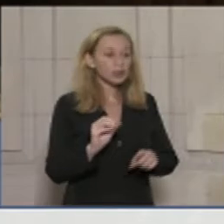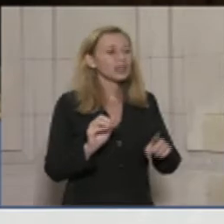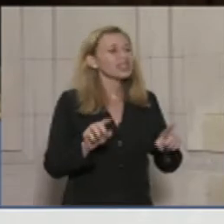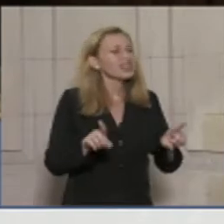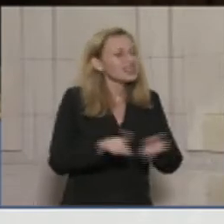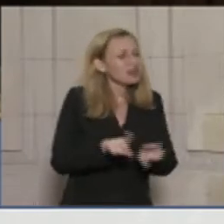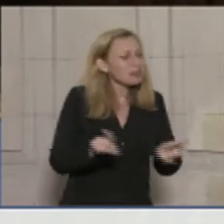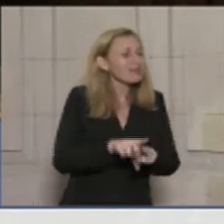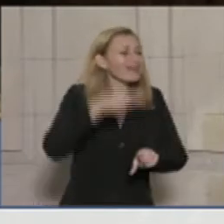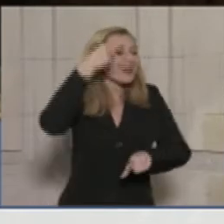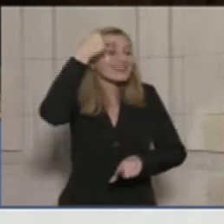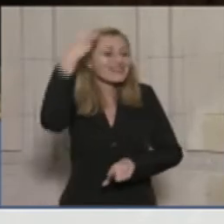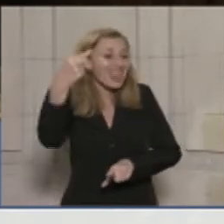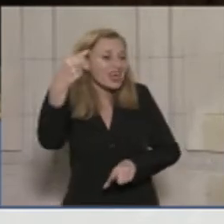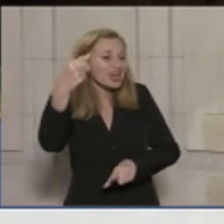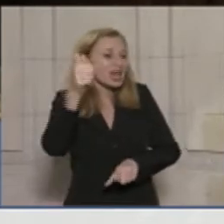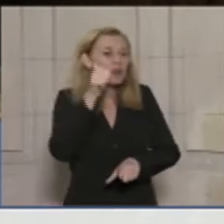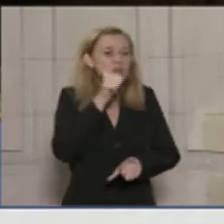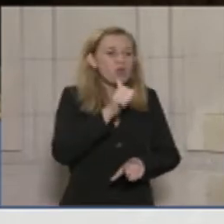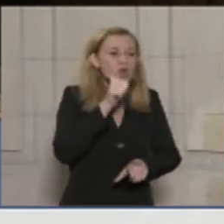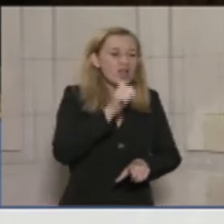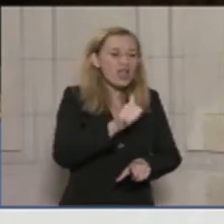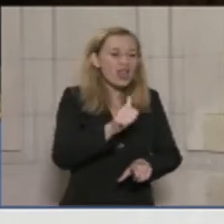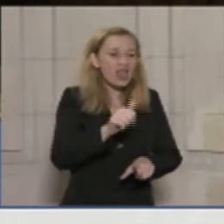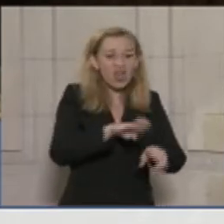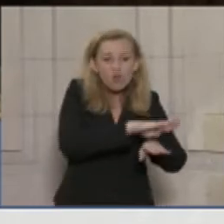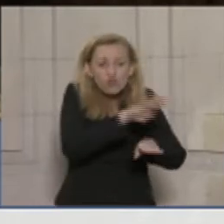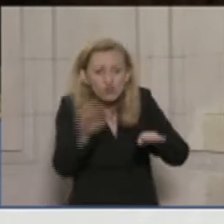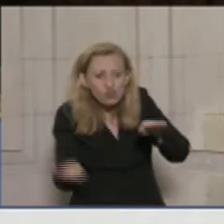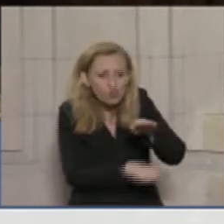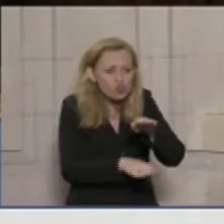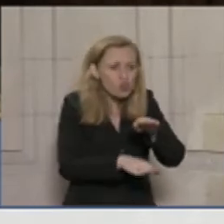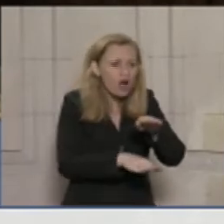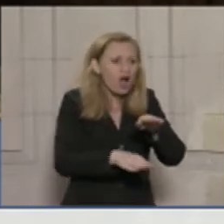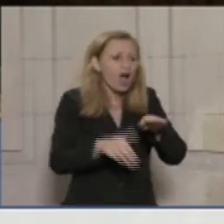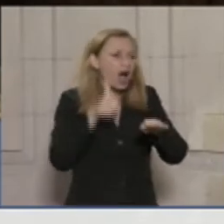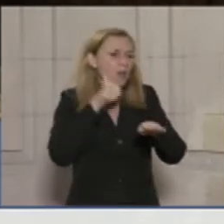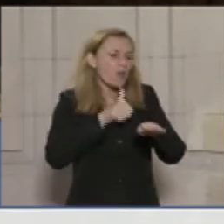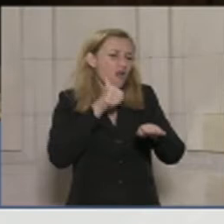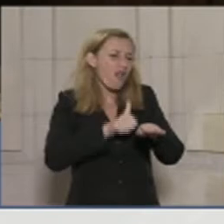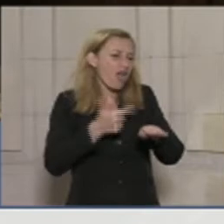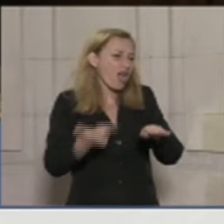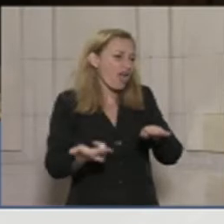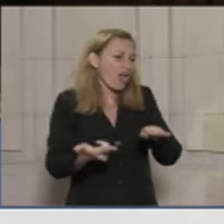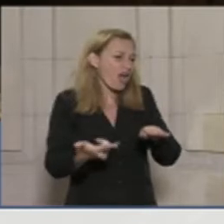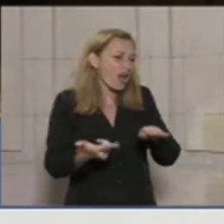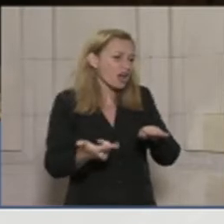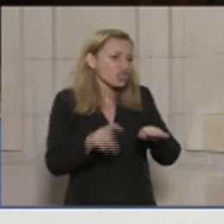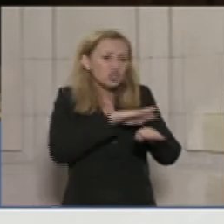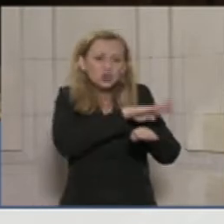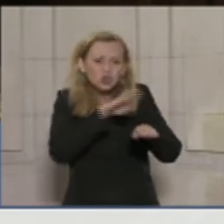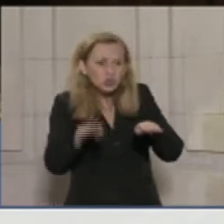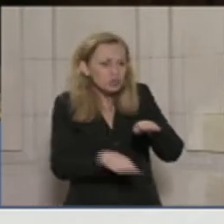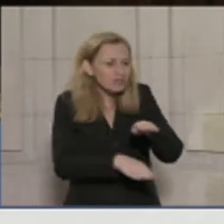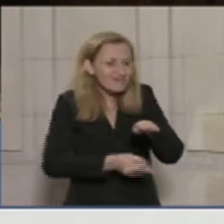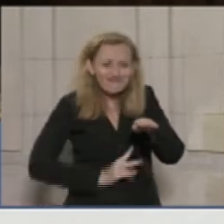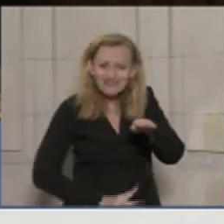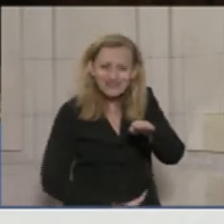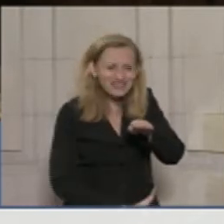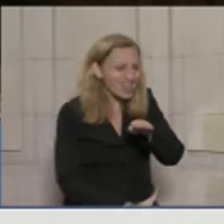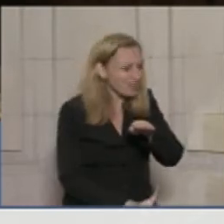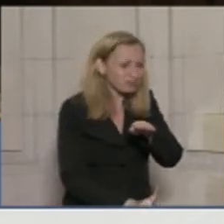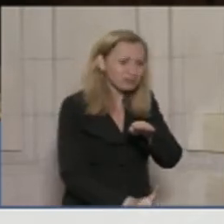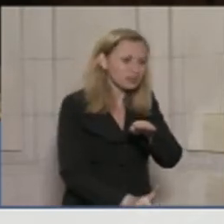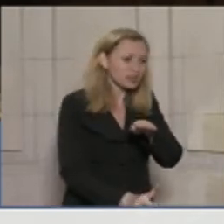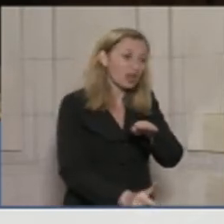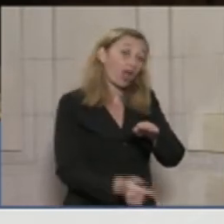da ideia de que a mulher tem que ser subjugada e que a mulher tem que ser submissa ao extremo, algo